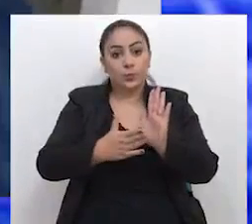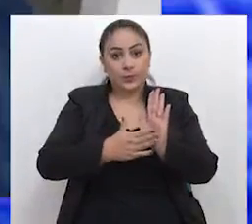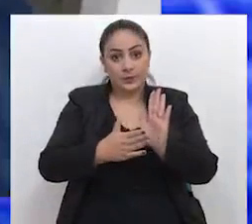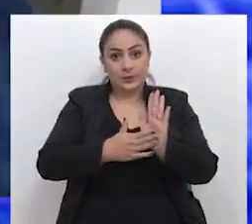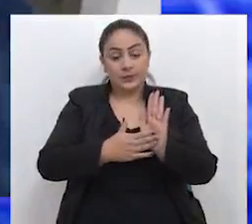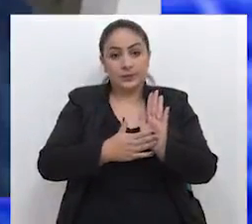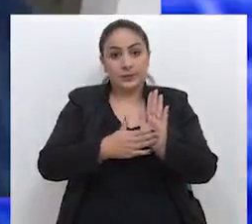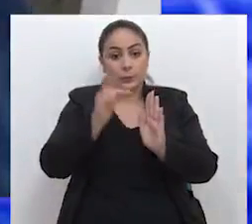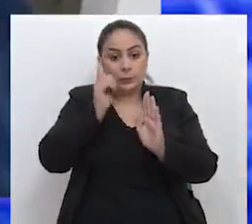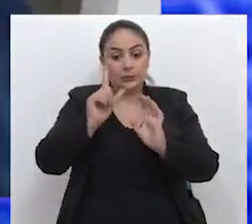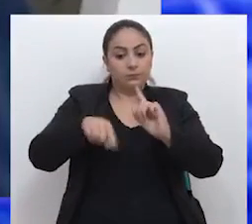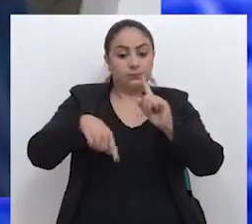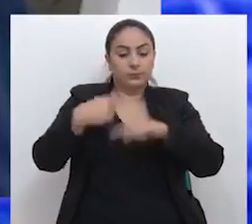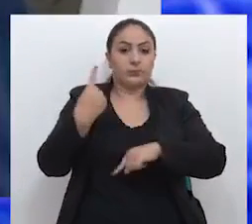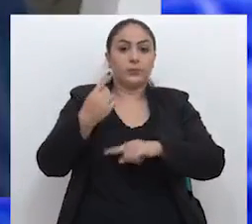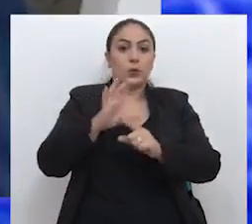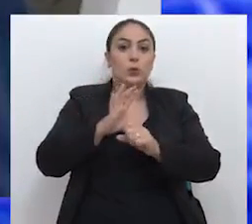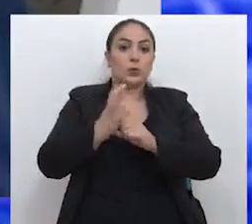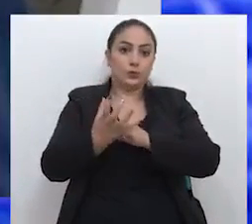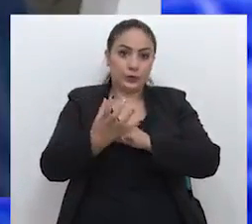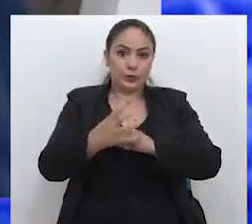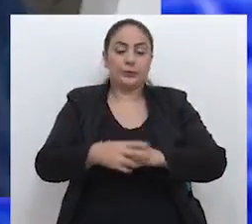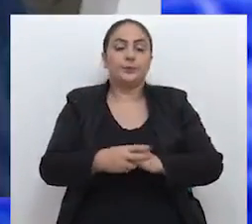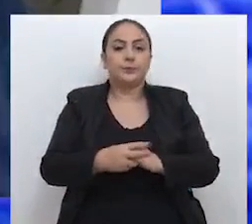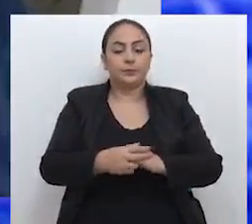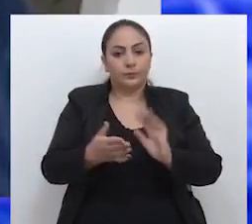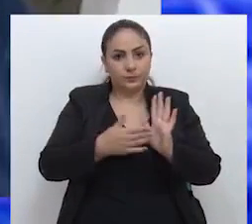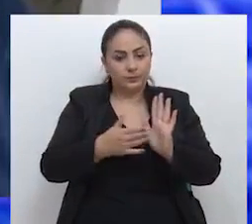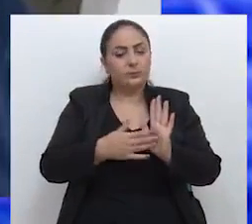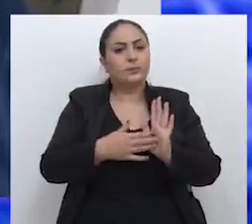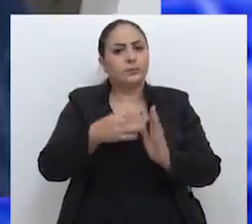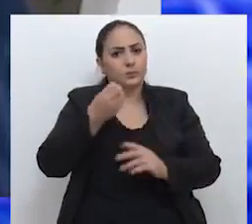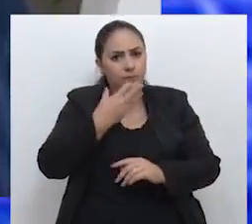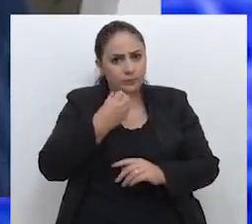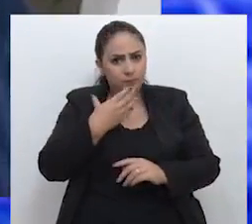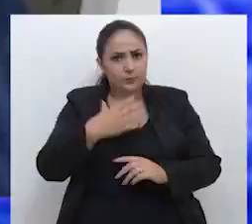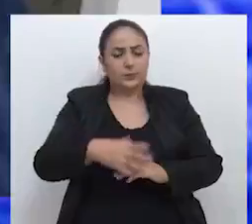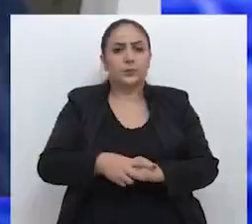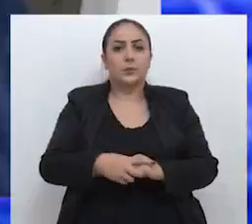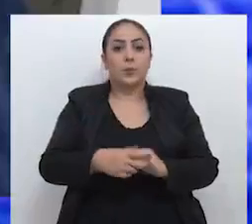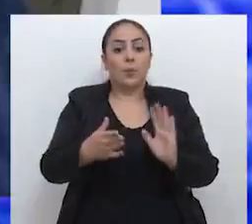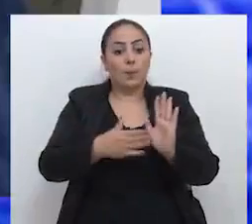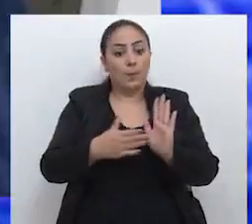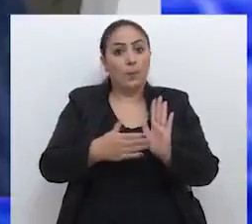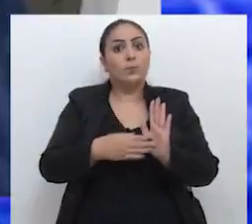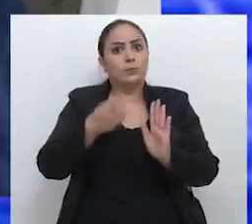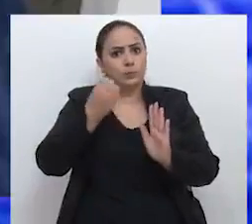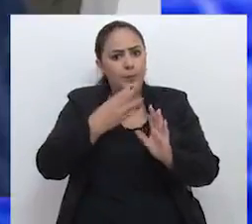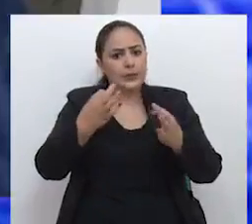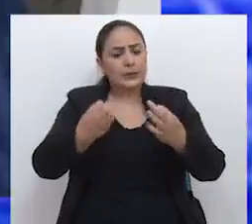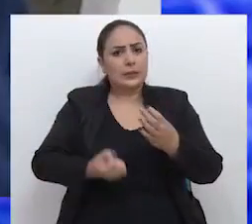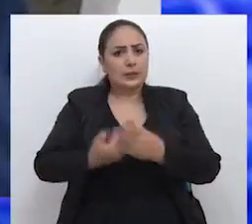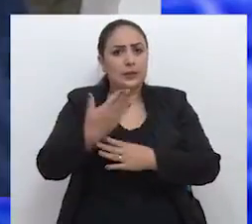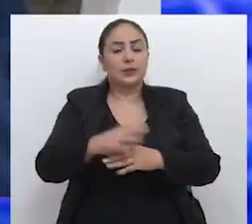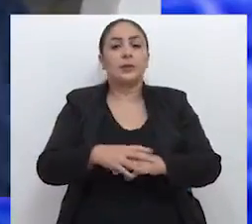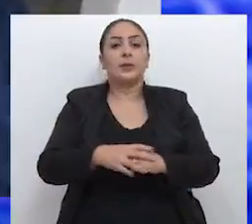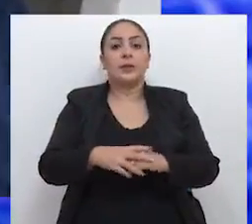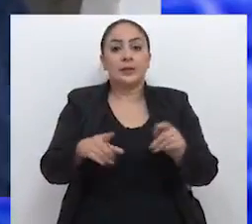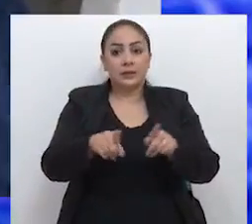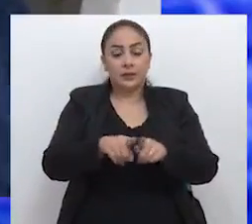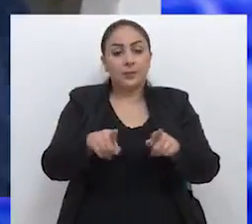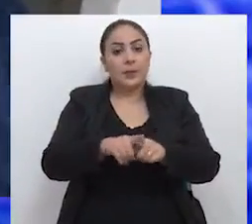proposta de enfrentamento ao Covid, uma proposta séria, uma proposta robusta, pois